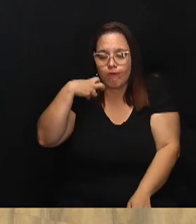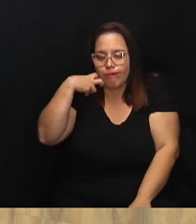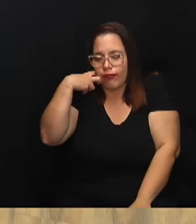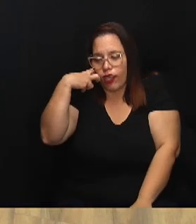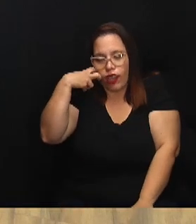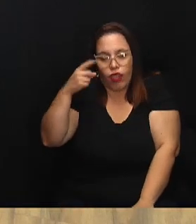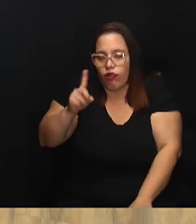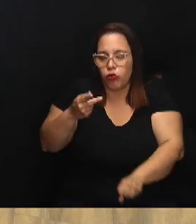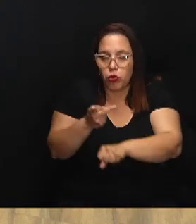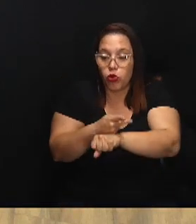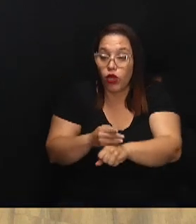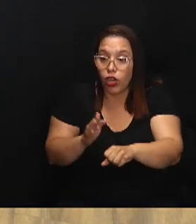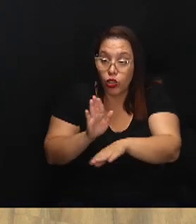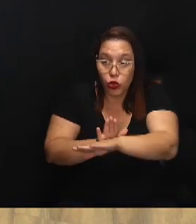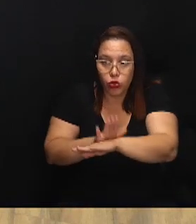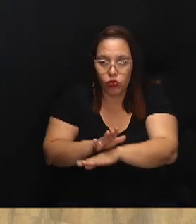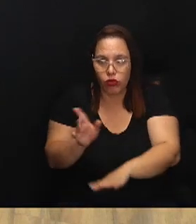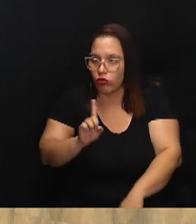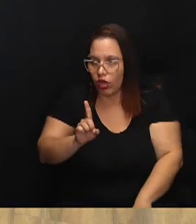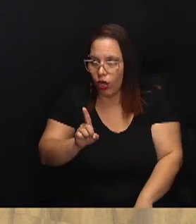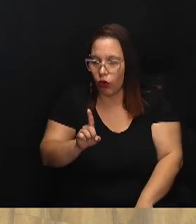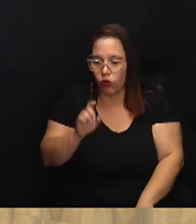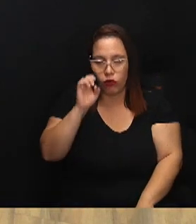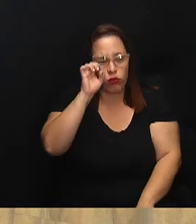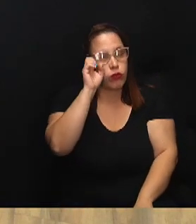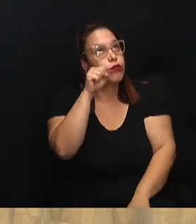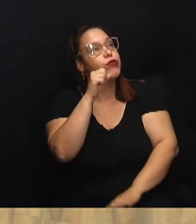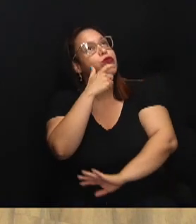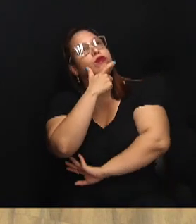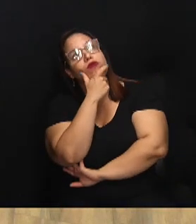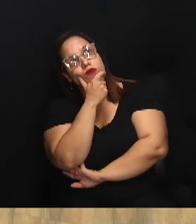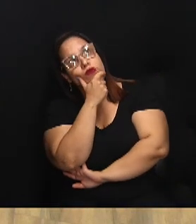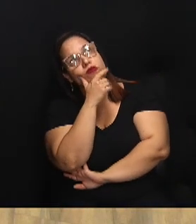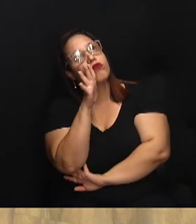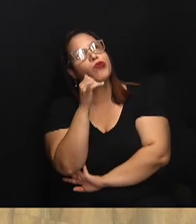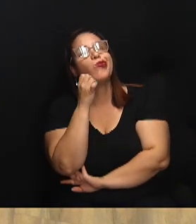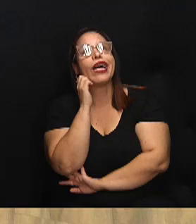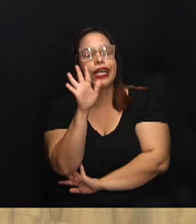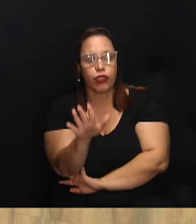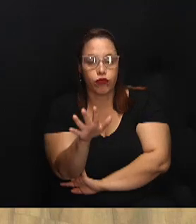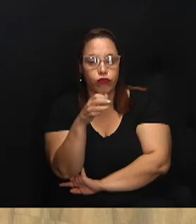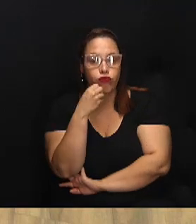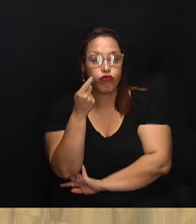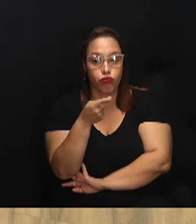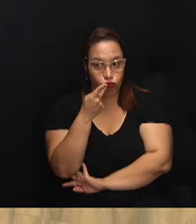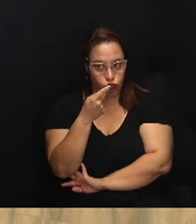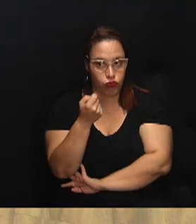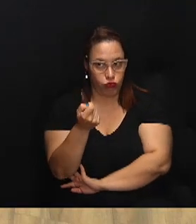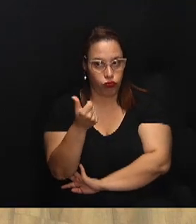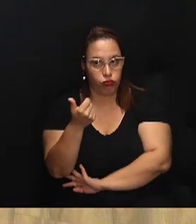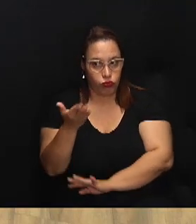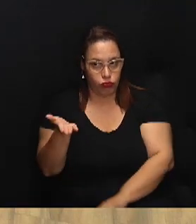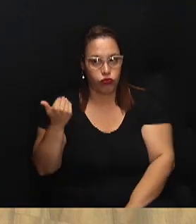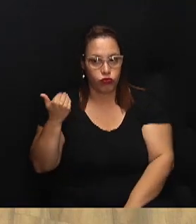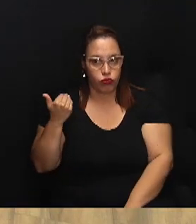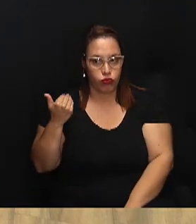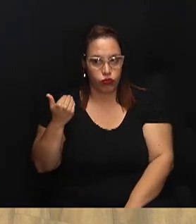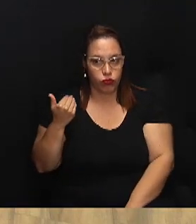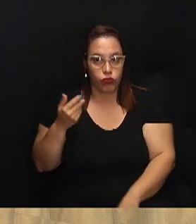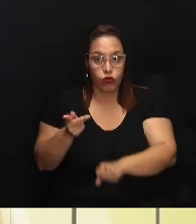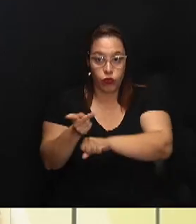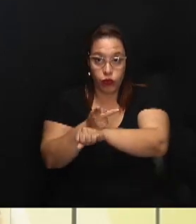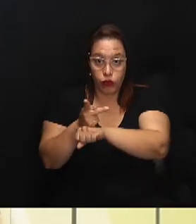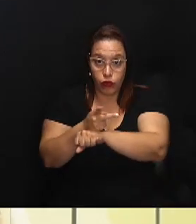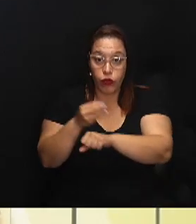de procurar ajuda? Sim. Bom, eu vou falar um pouquinho também antes, né, da questão da procura,